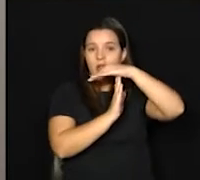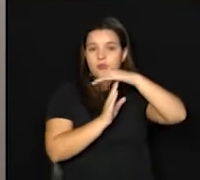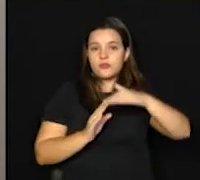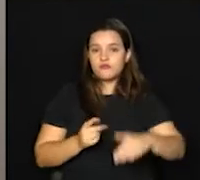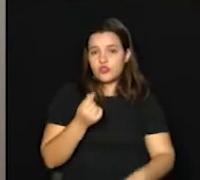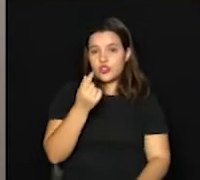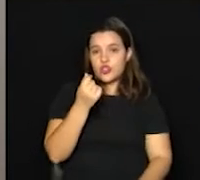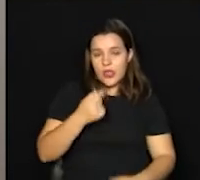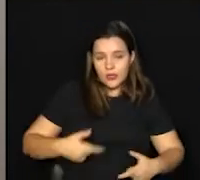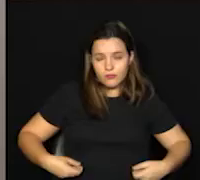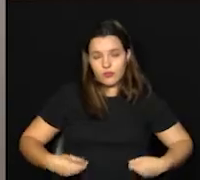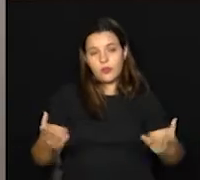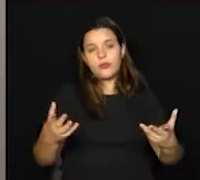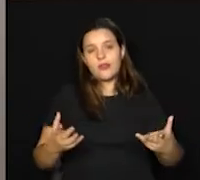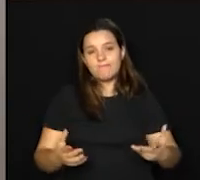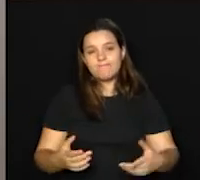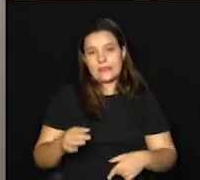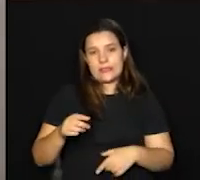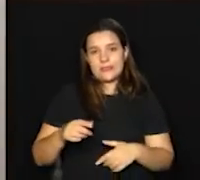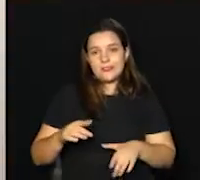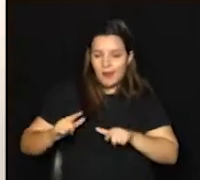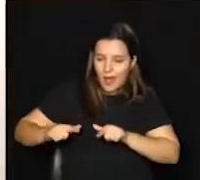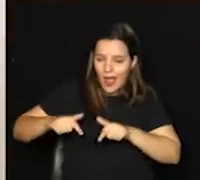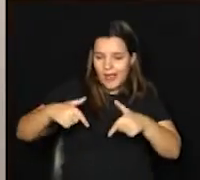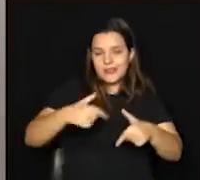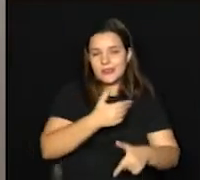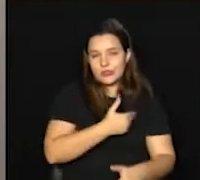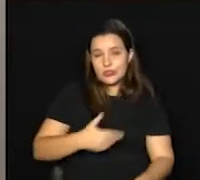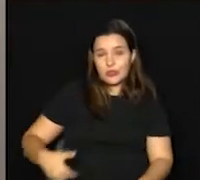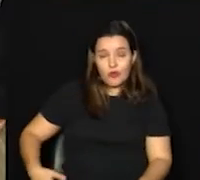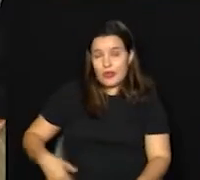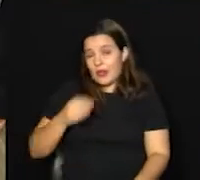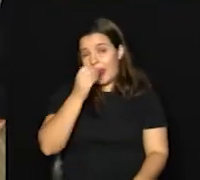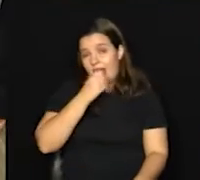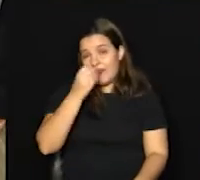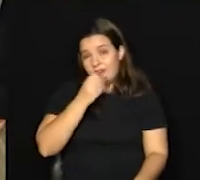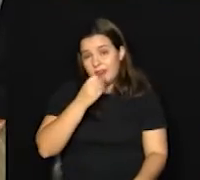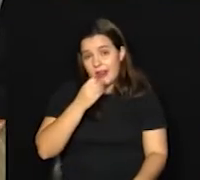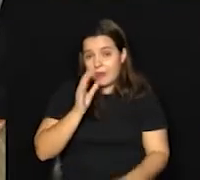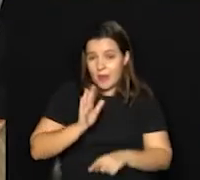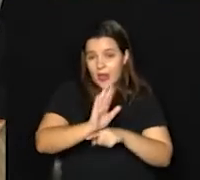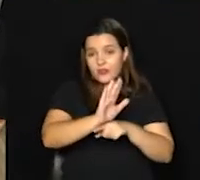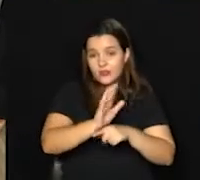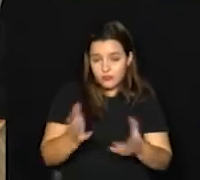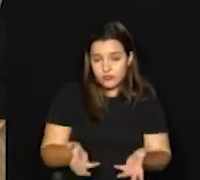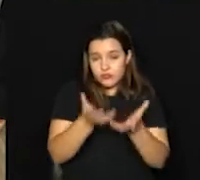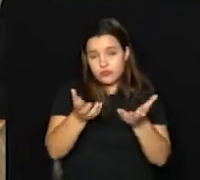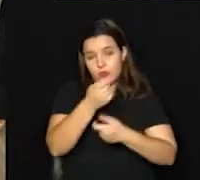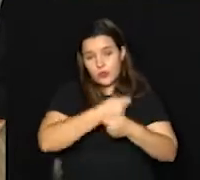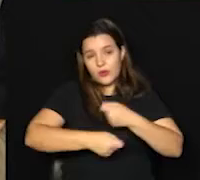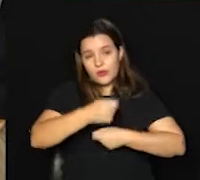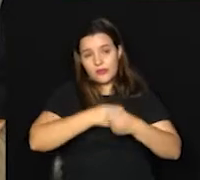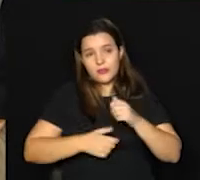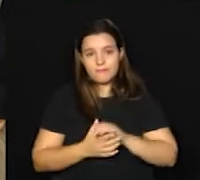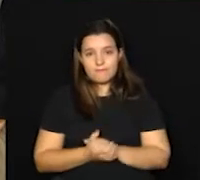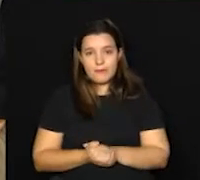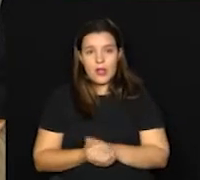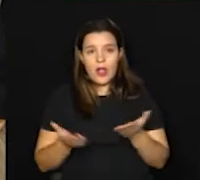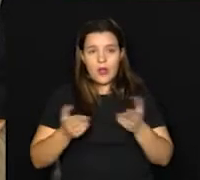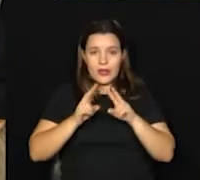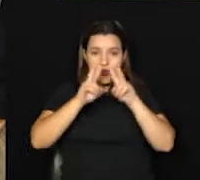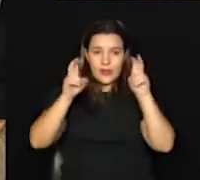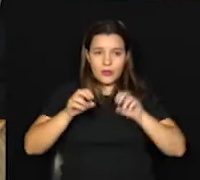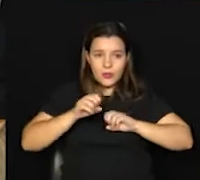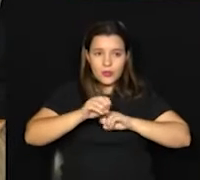o que limita a ação do Estado nesse processo de retomada. Bom, falando um pouquinho sobre educação agora,